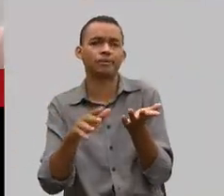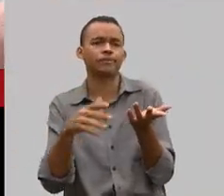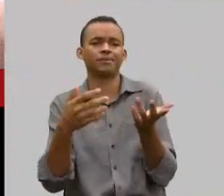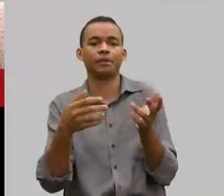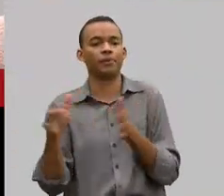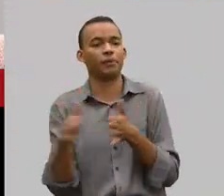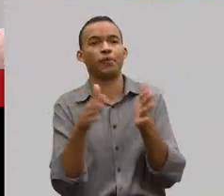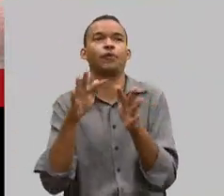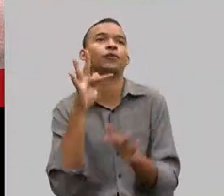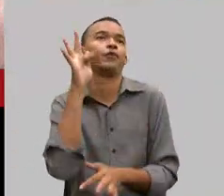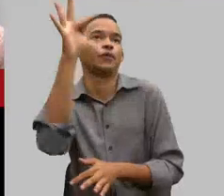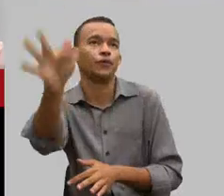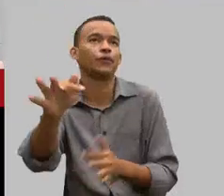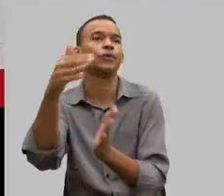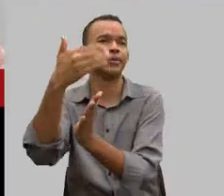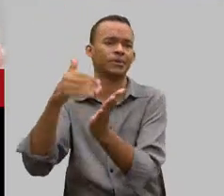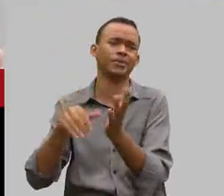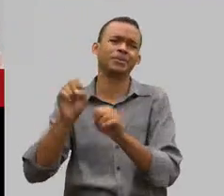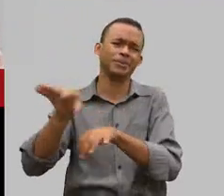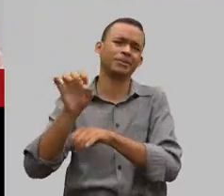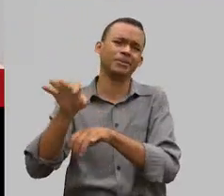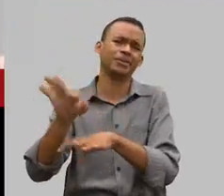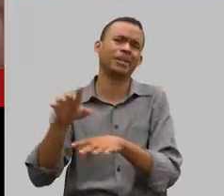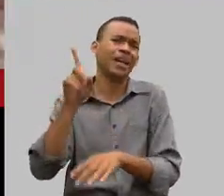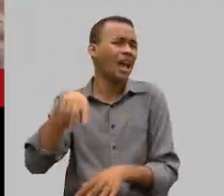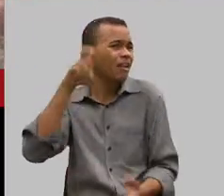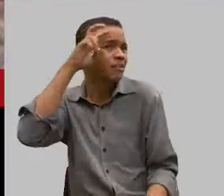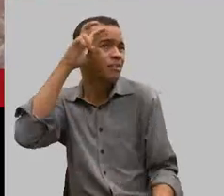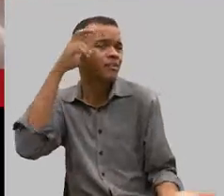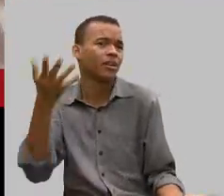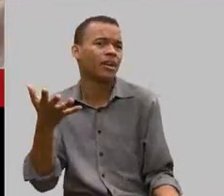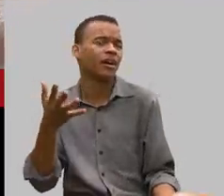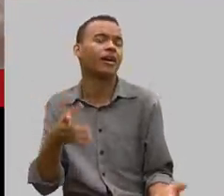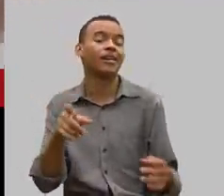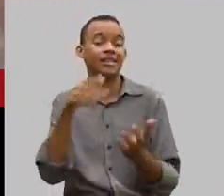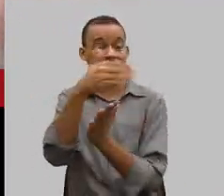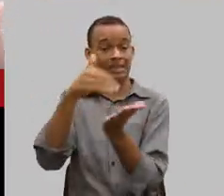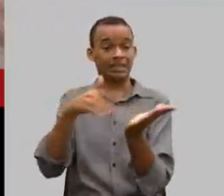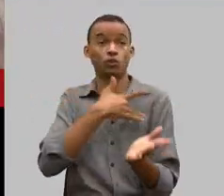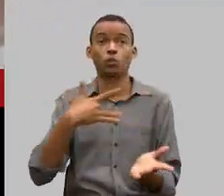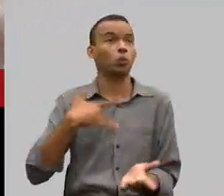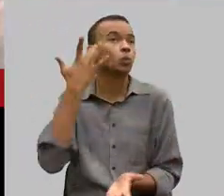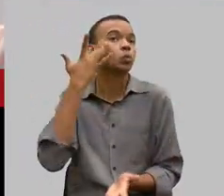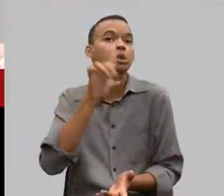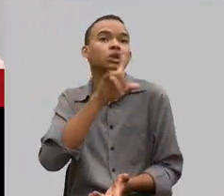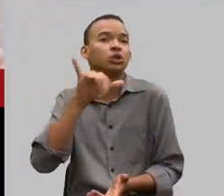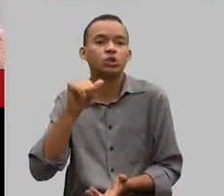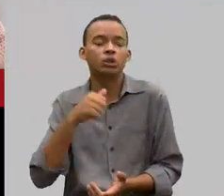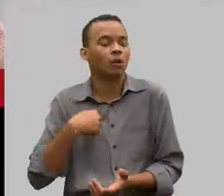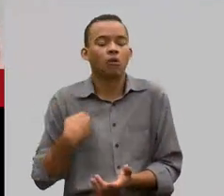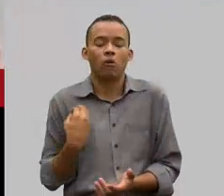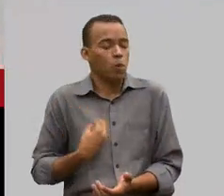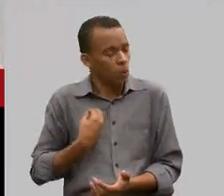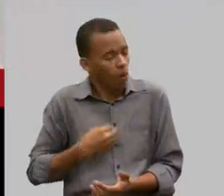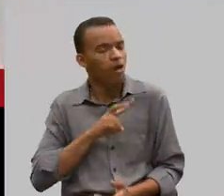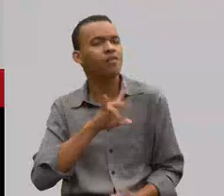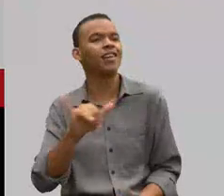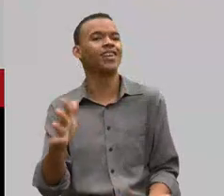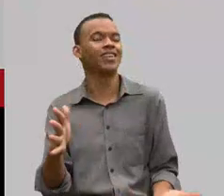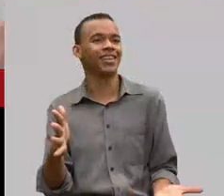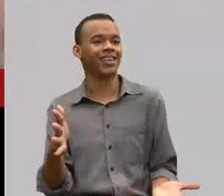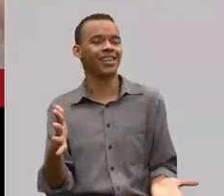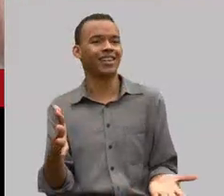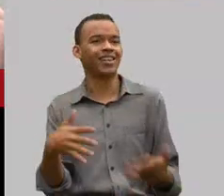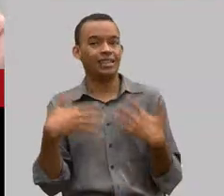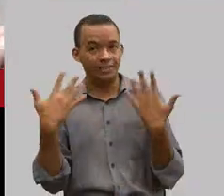aqui o secretário de educação é na é na quinta-feira o secretário da Saúde eu não sei que dia que é mas estarei lá com vossa excelência então quer dizer